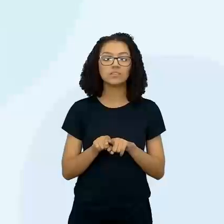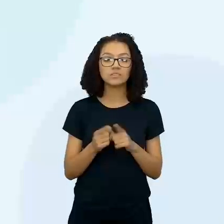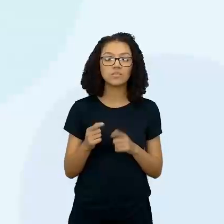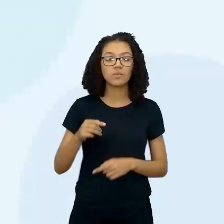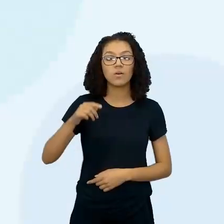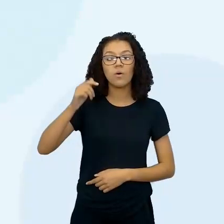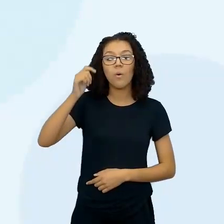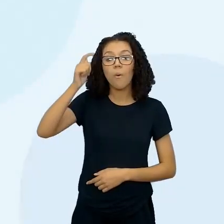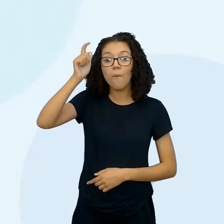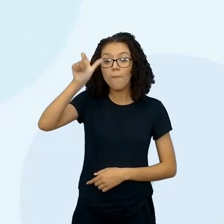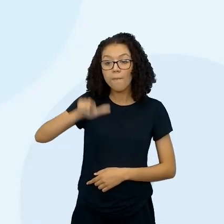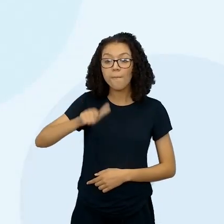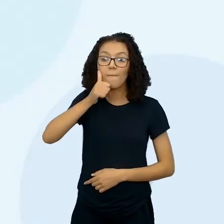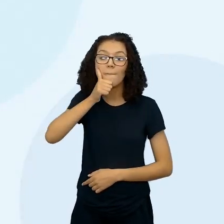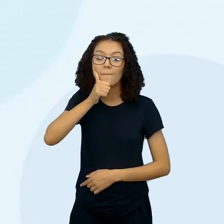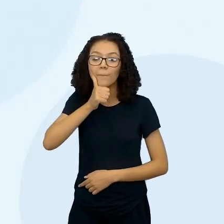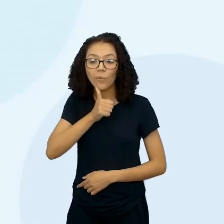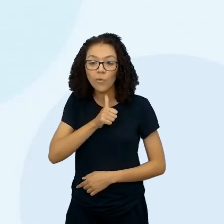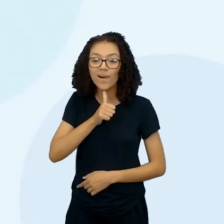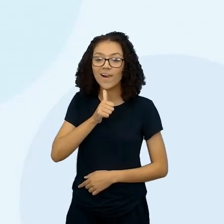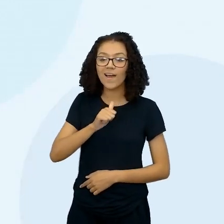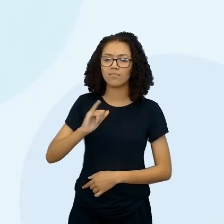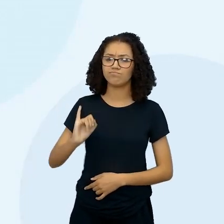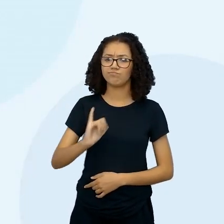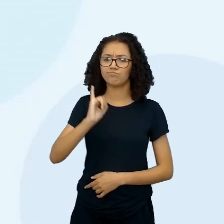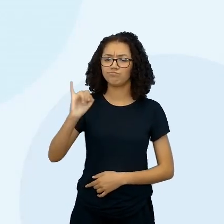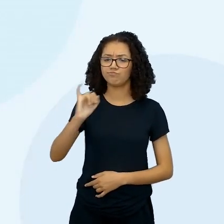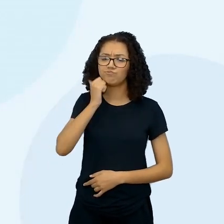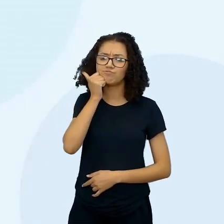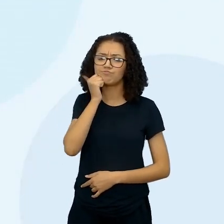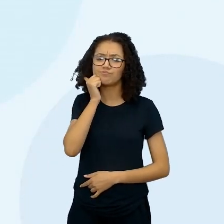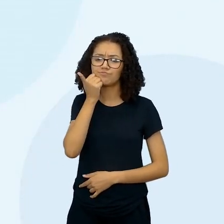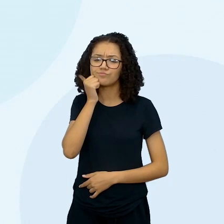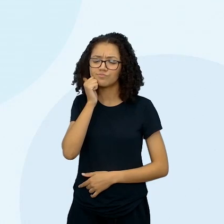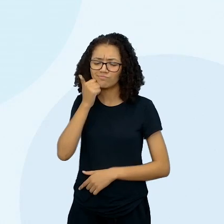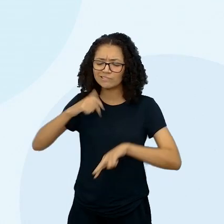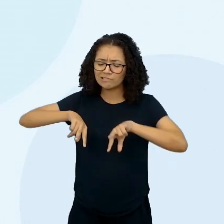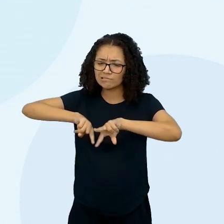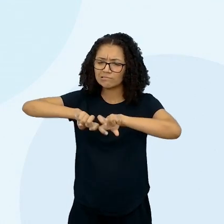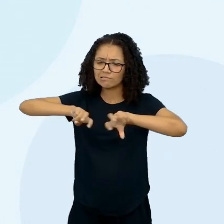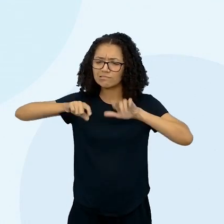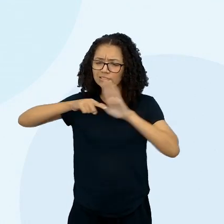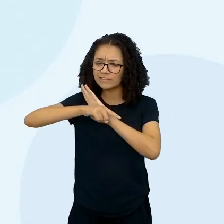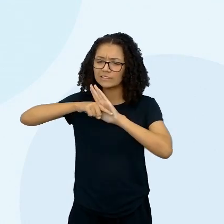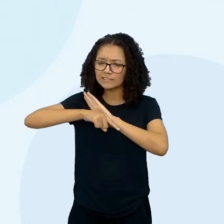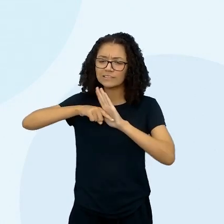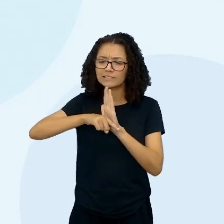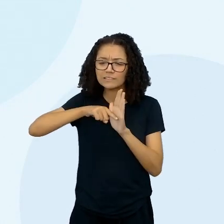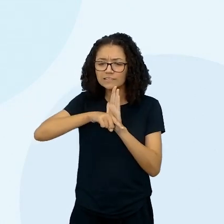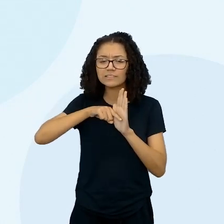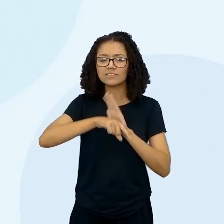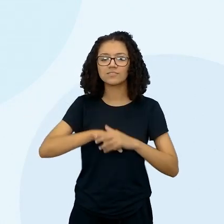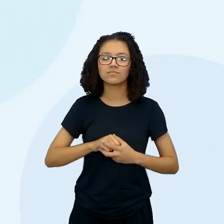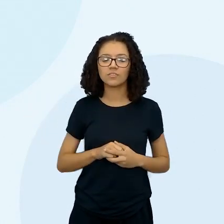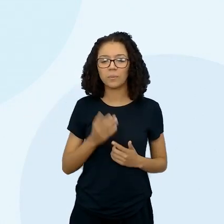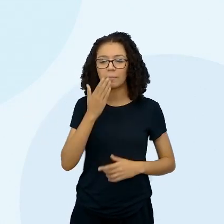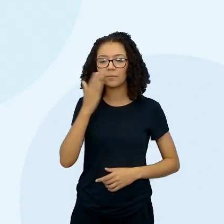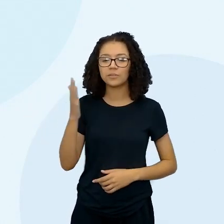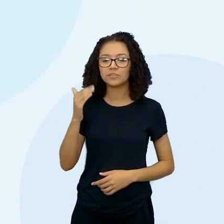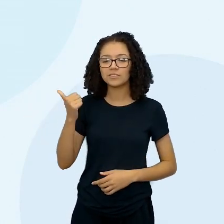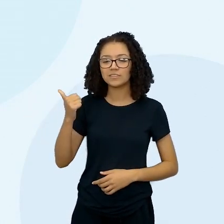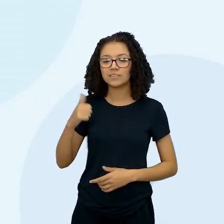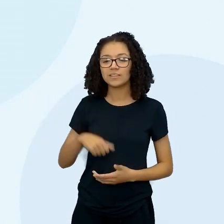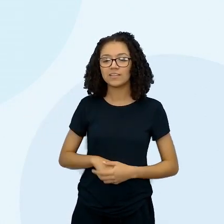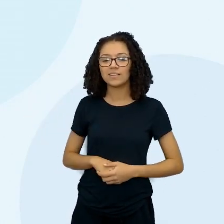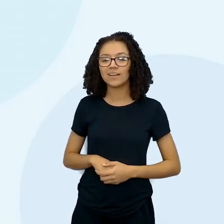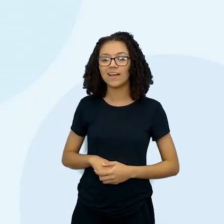exemplos que a gente tem, como que a gente vê aí, eu vou pedir aqui para a Terezinha, para que me então, falar um pouquinho para a gente. Falar